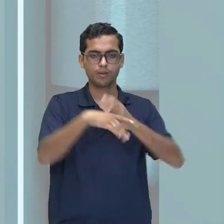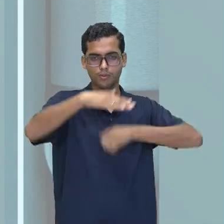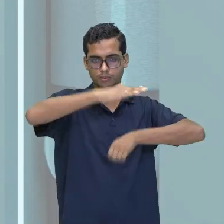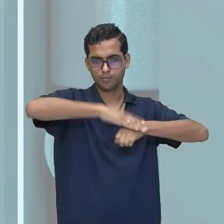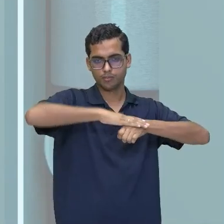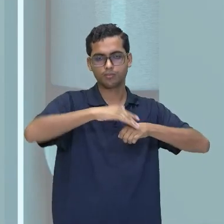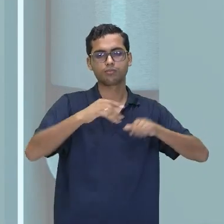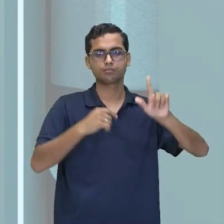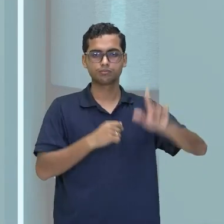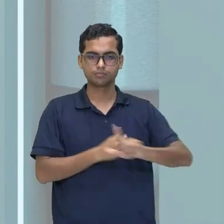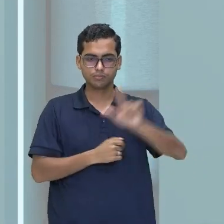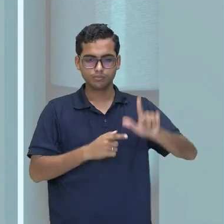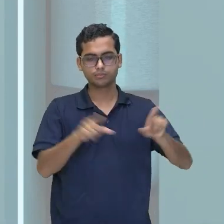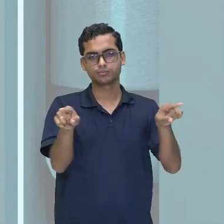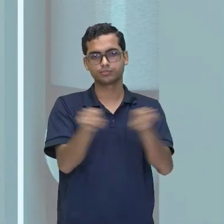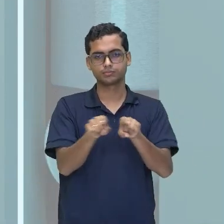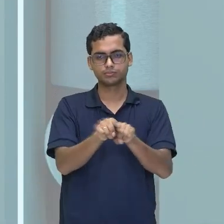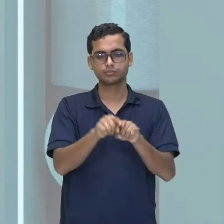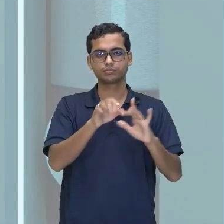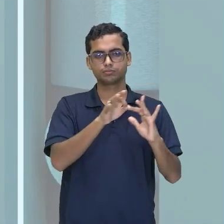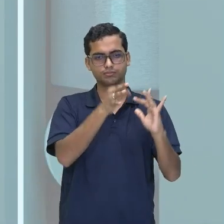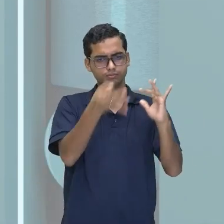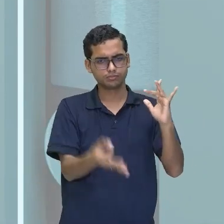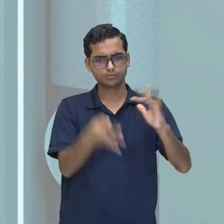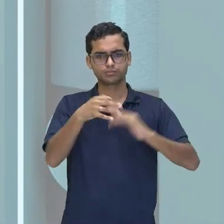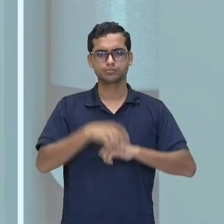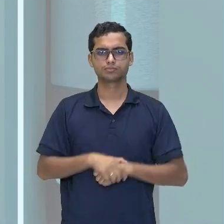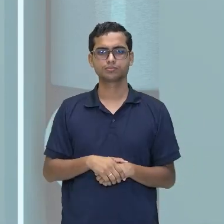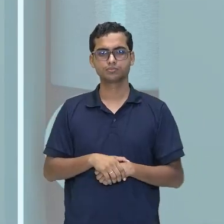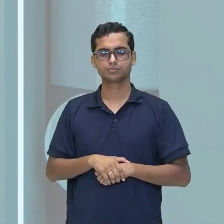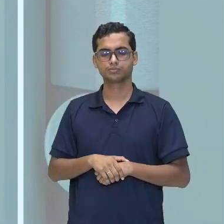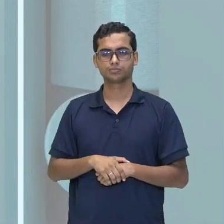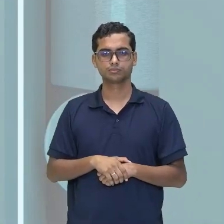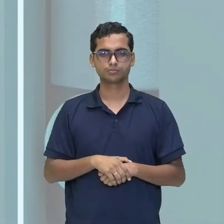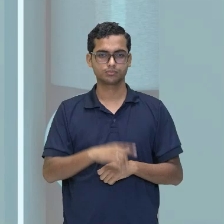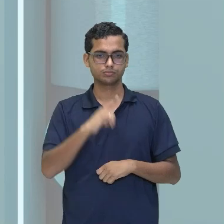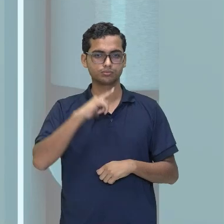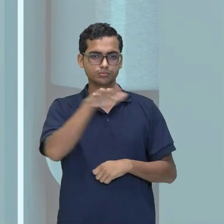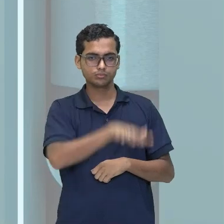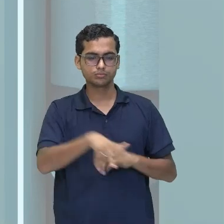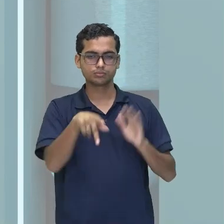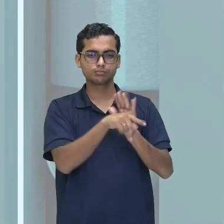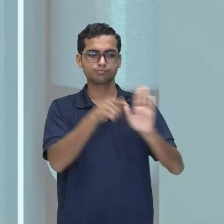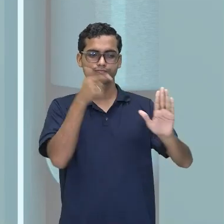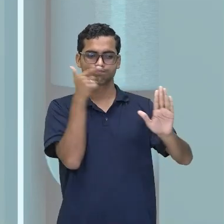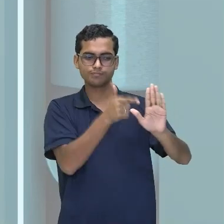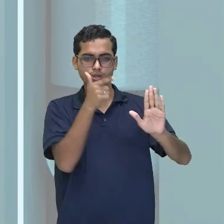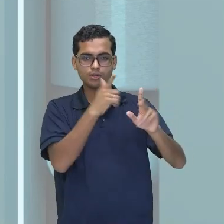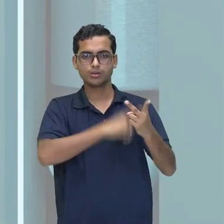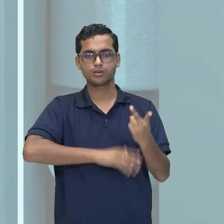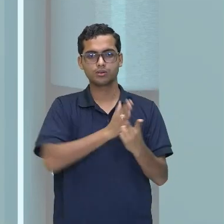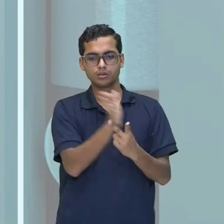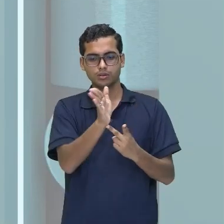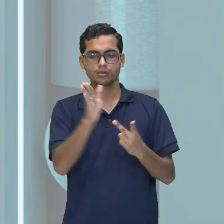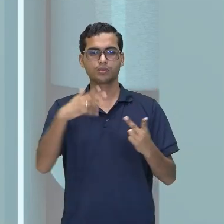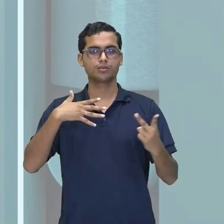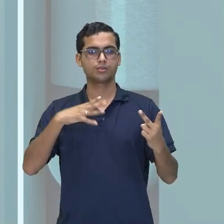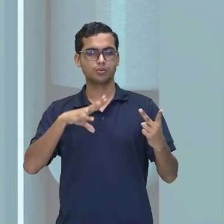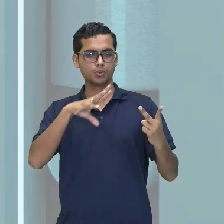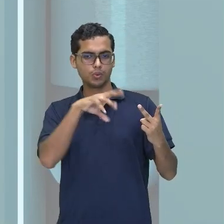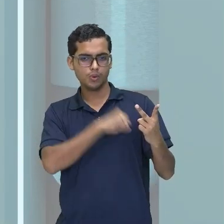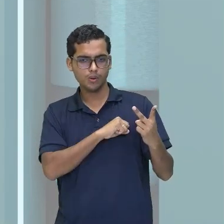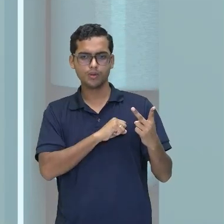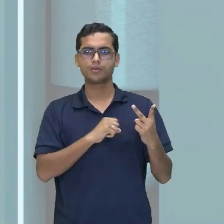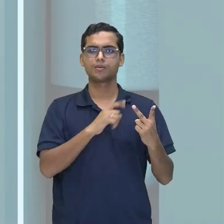a sua própria arte. E Bocage, ele tem a parte satírica e a parte lírica. Na